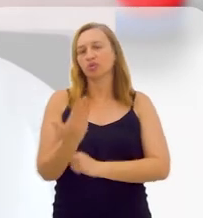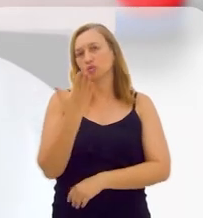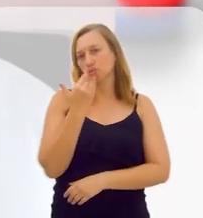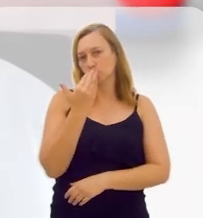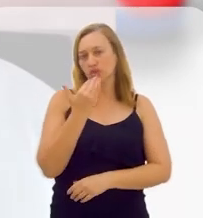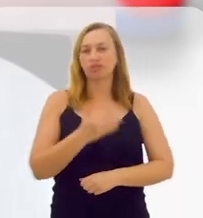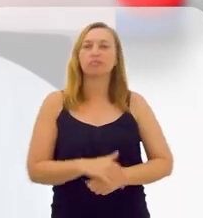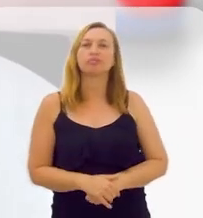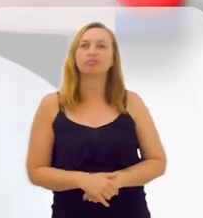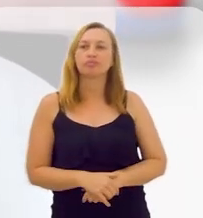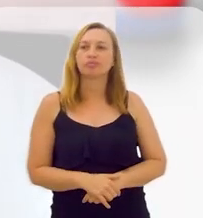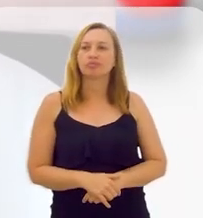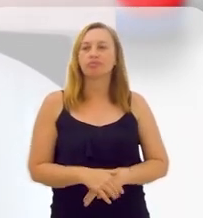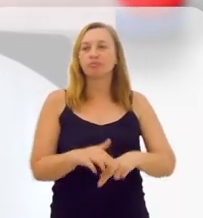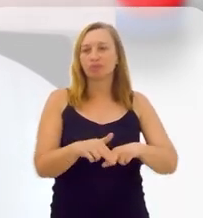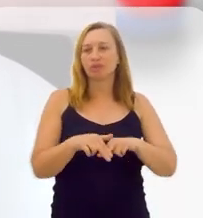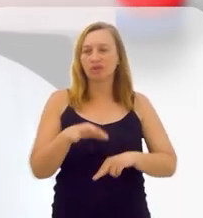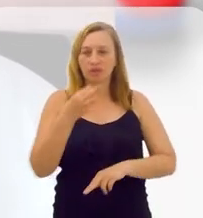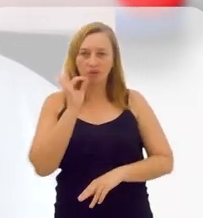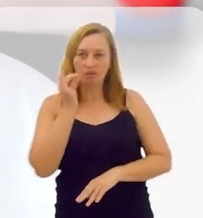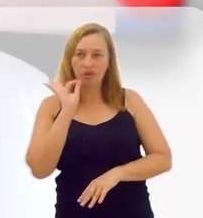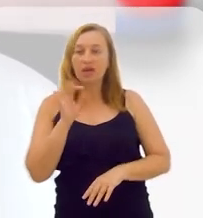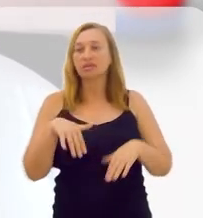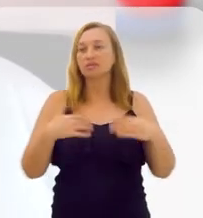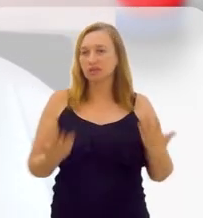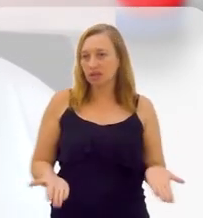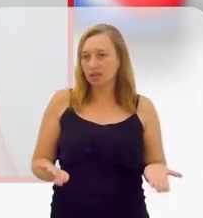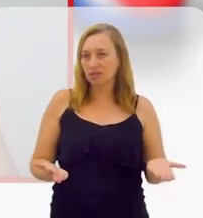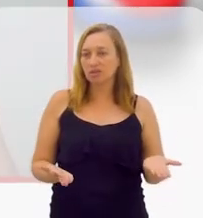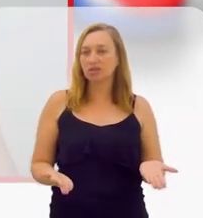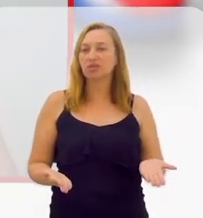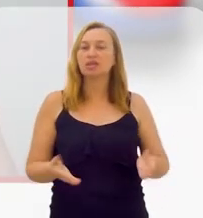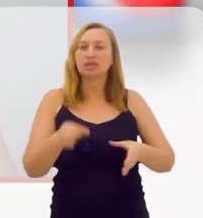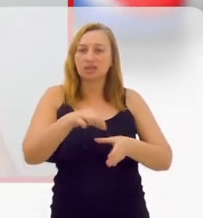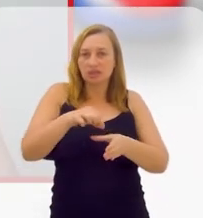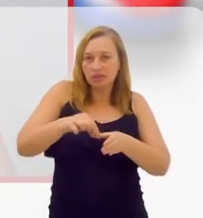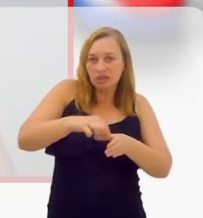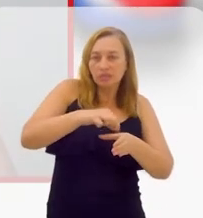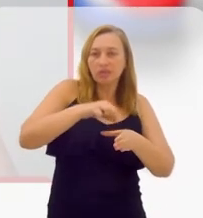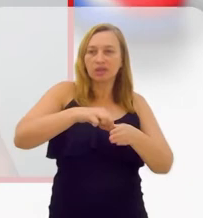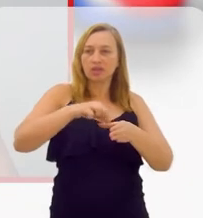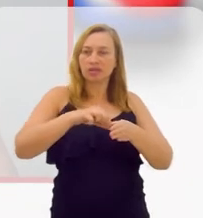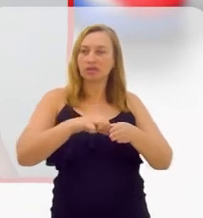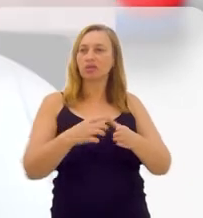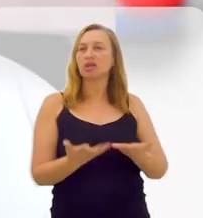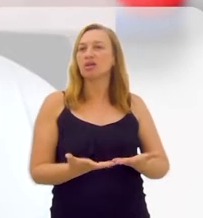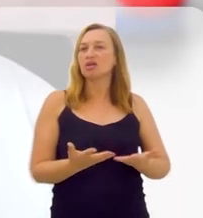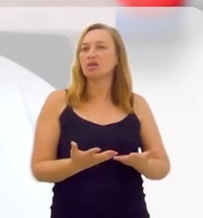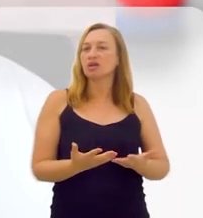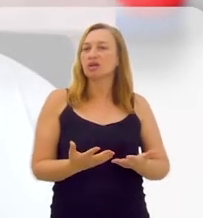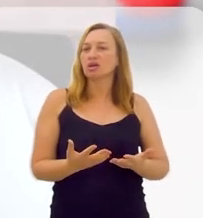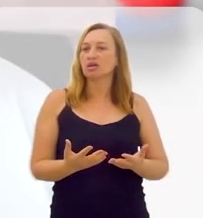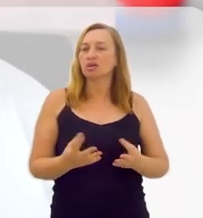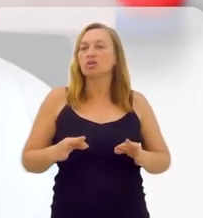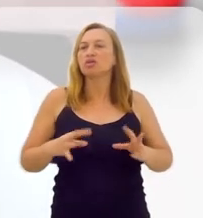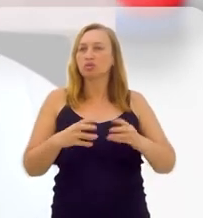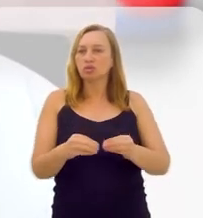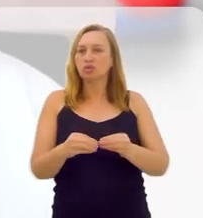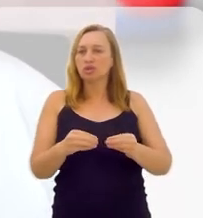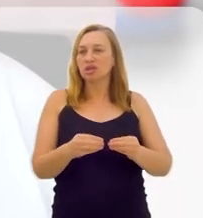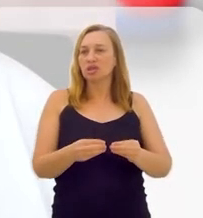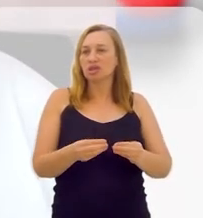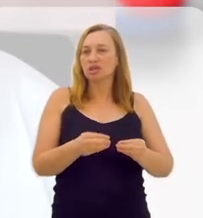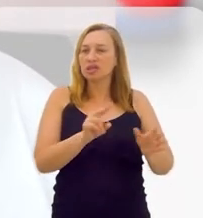de alimentação, né, por conta do café. Então, nesse Semente, são dados, todas